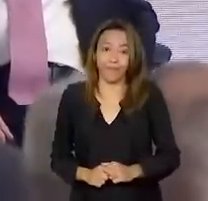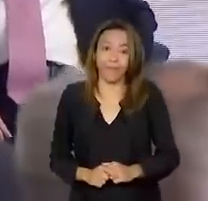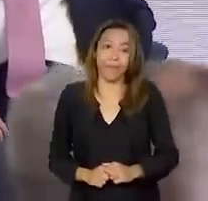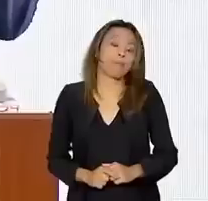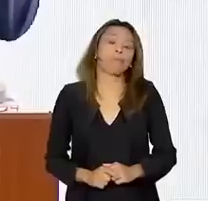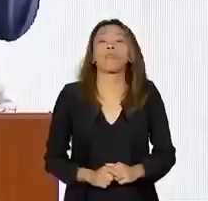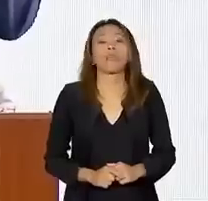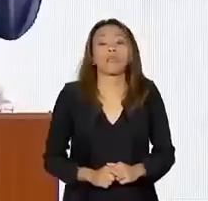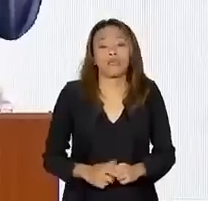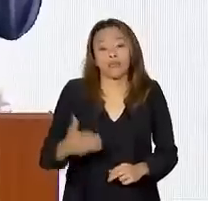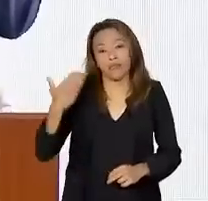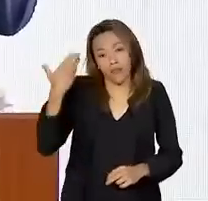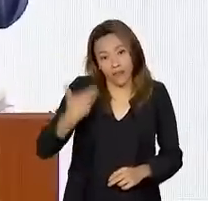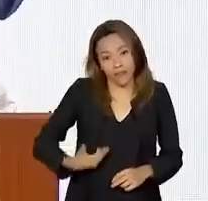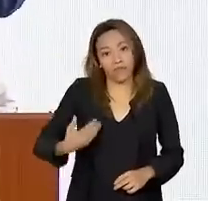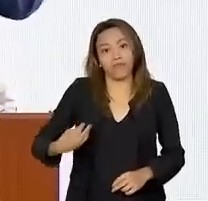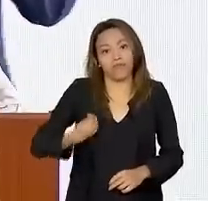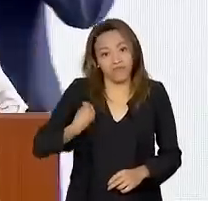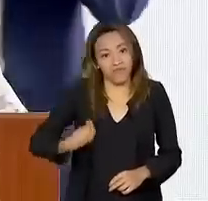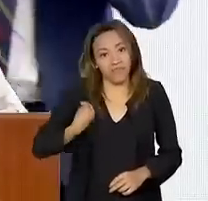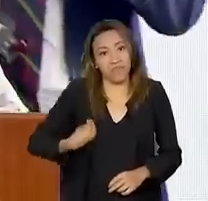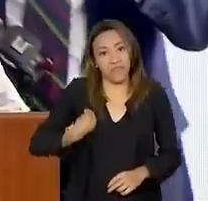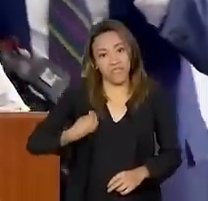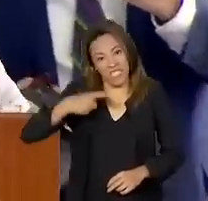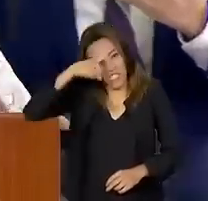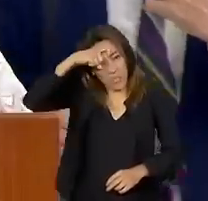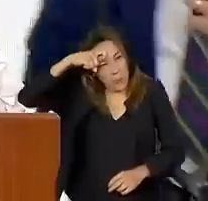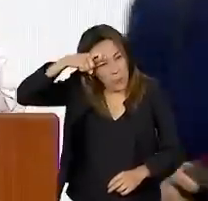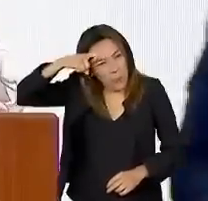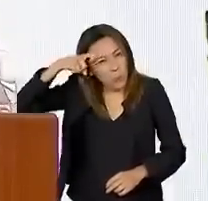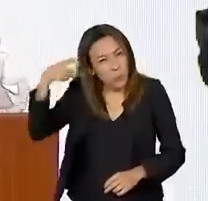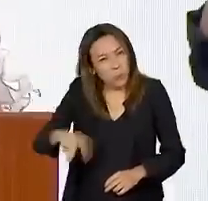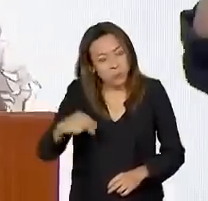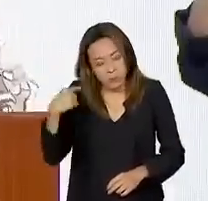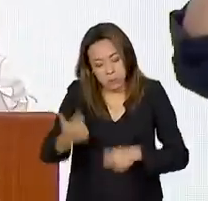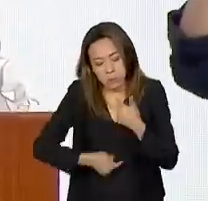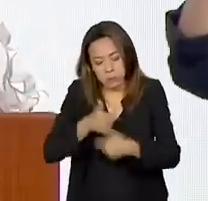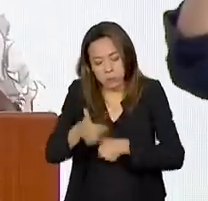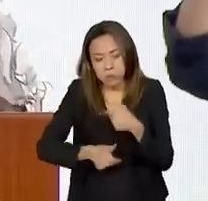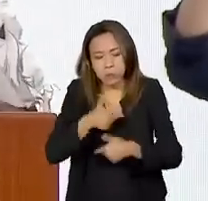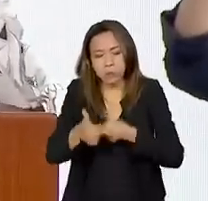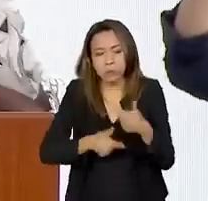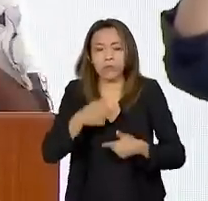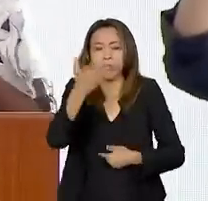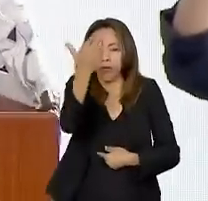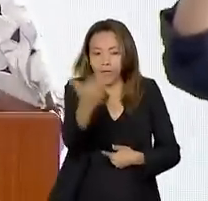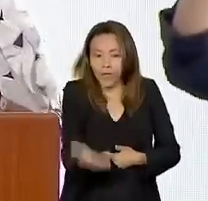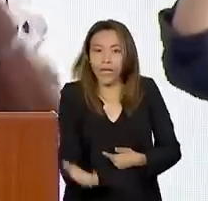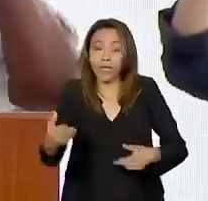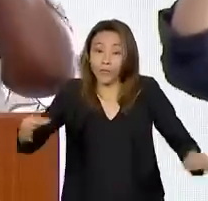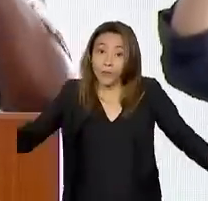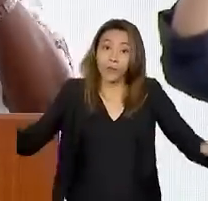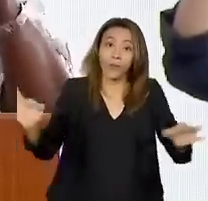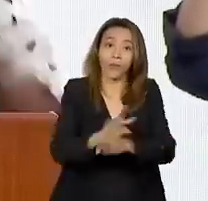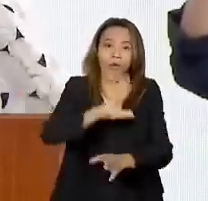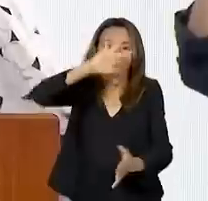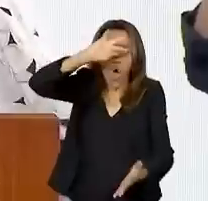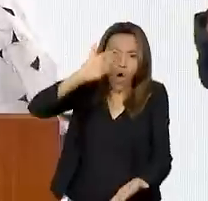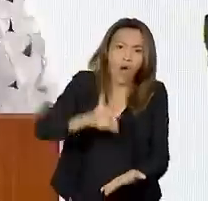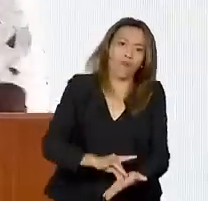Numa vida de uma mulher guerreira, mulher que quando teve a consolidação do SUS